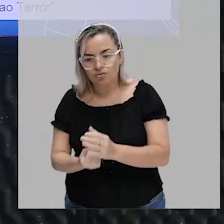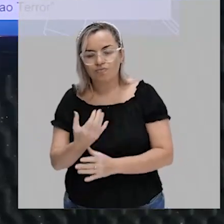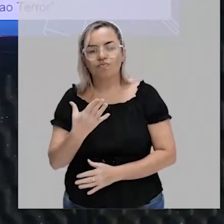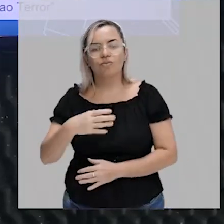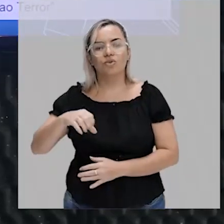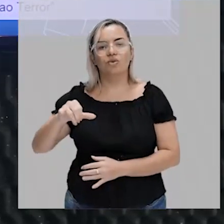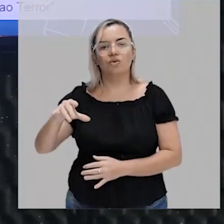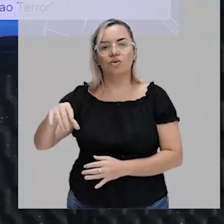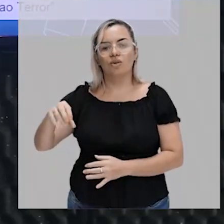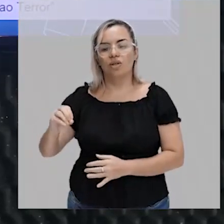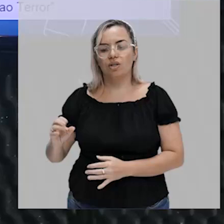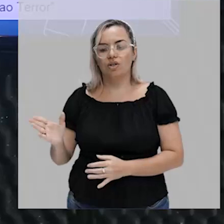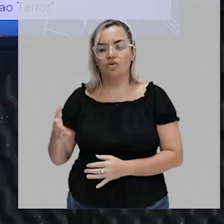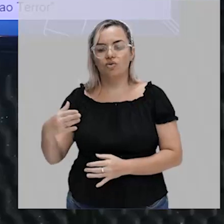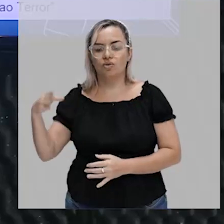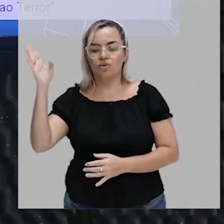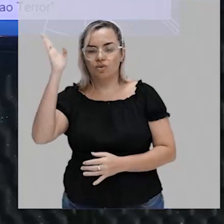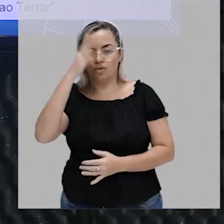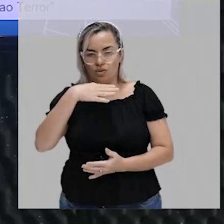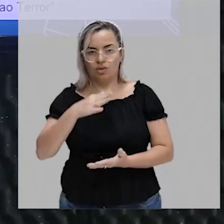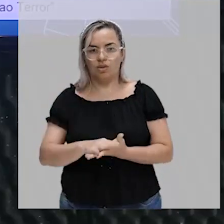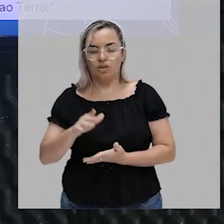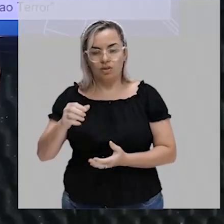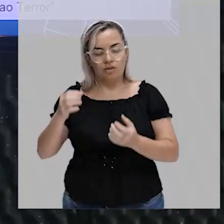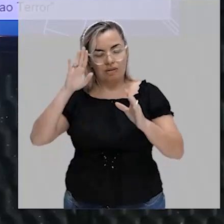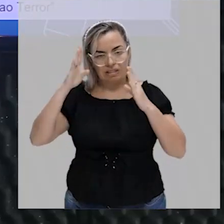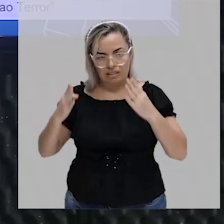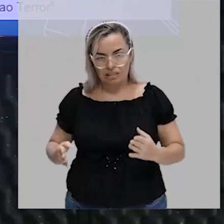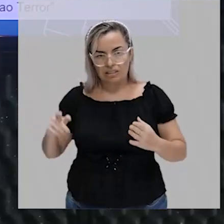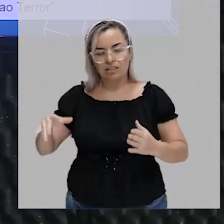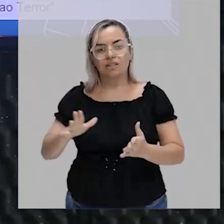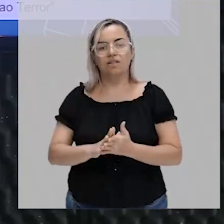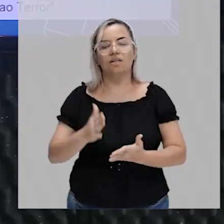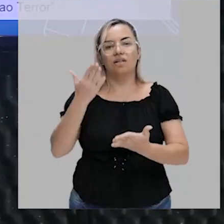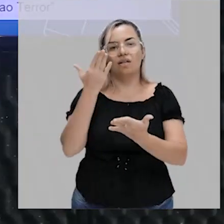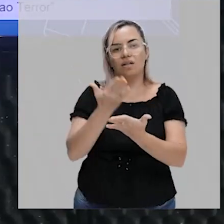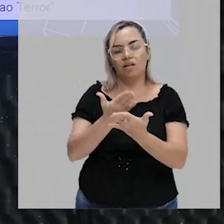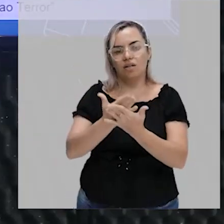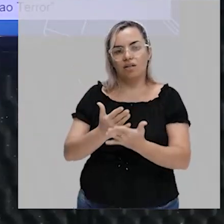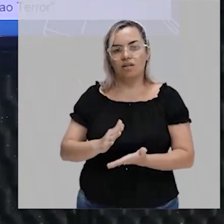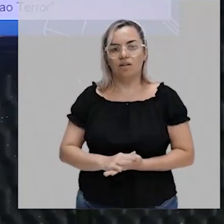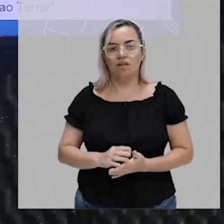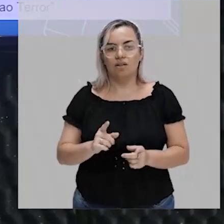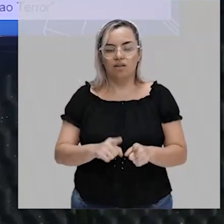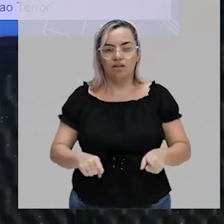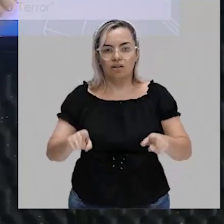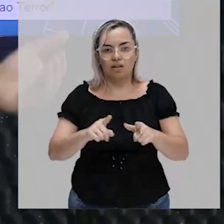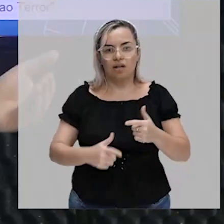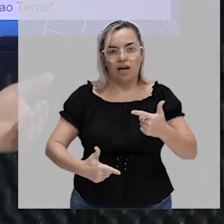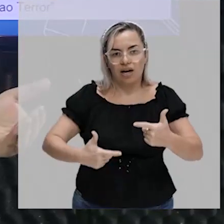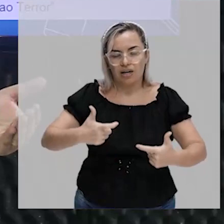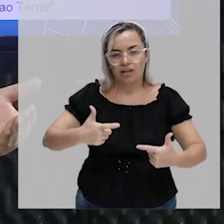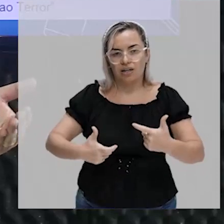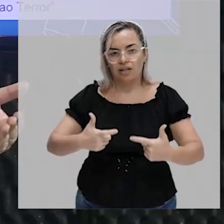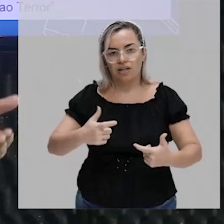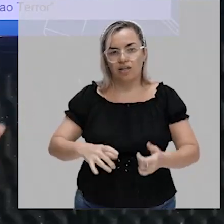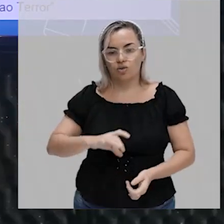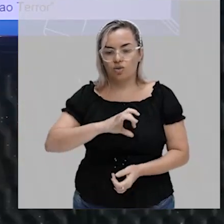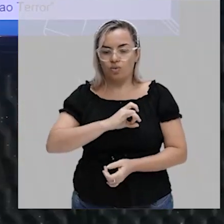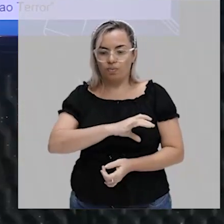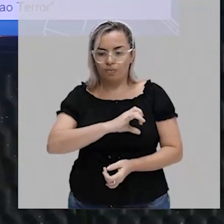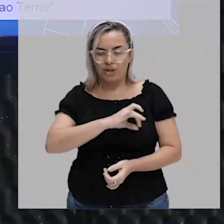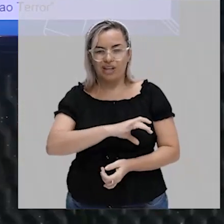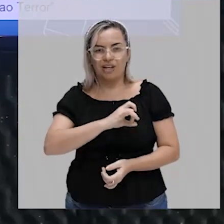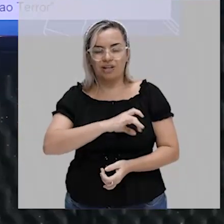dessa análise. E a ação pautada nesses países surge a guerra ao terror. Consequência da guerra ao terror, galera,